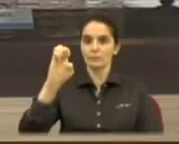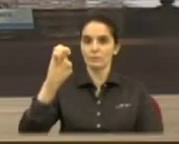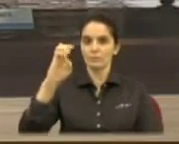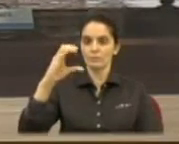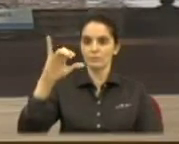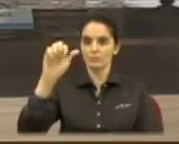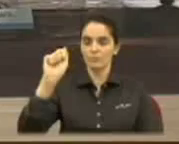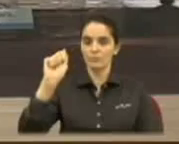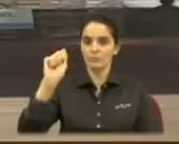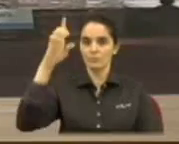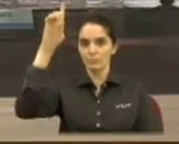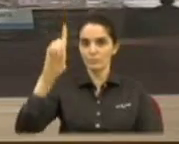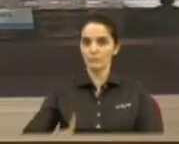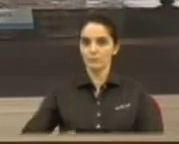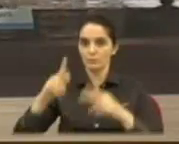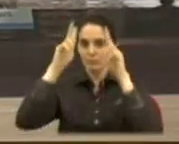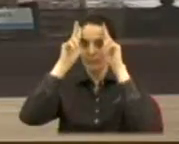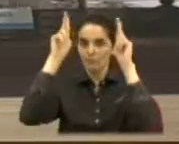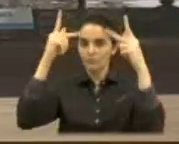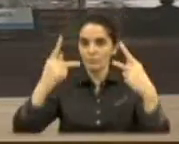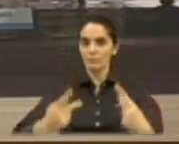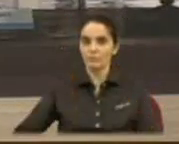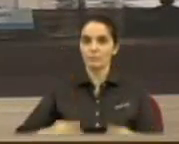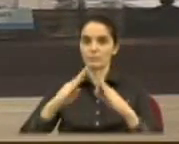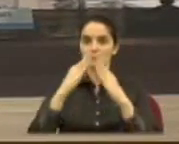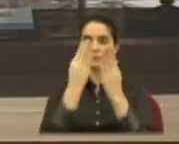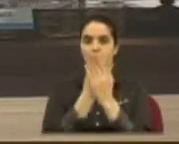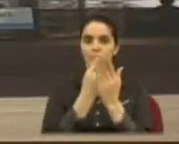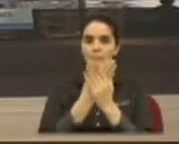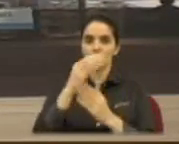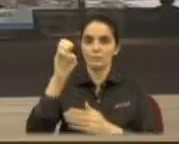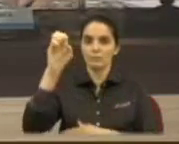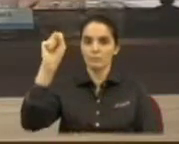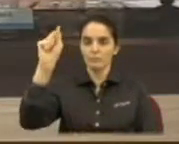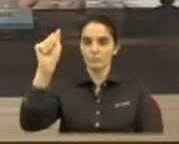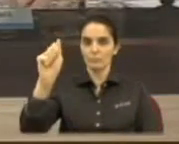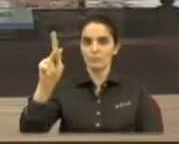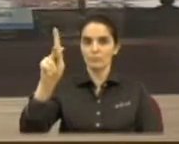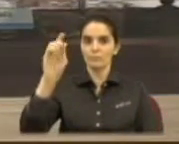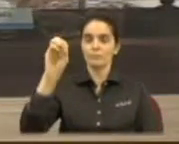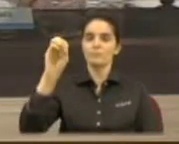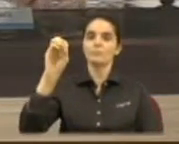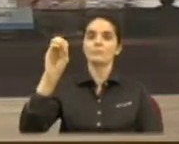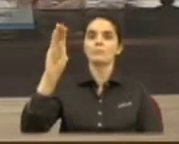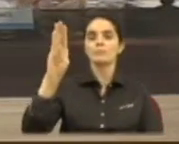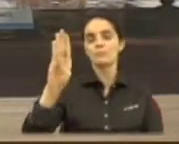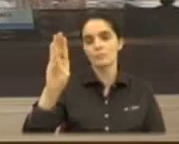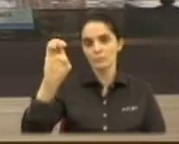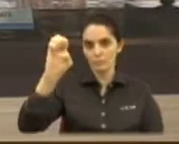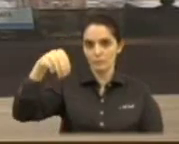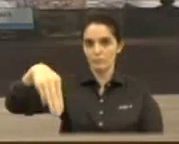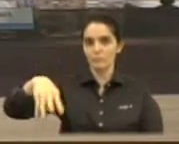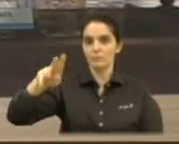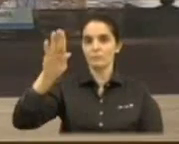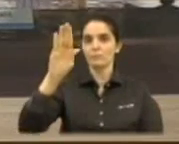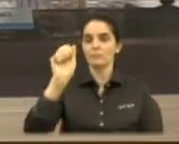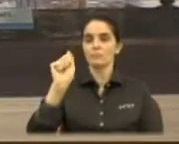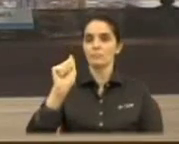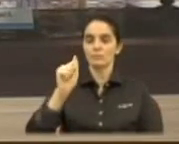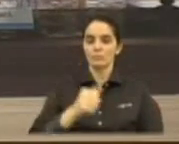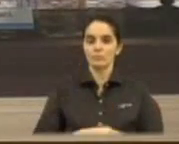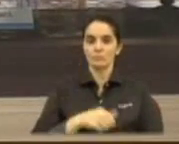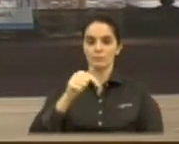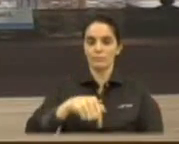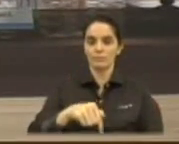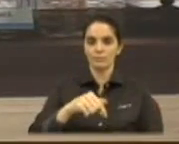Direitos Humanos e Escola e Cidadania de Sapopemba, considerando as declarações da convidada na audiência pública com